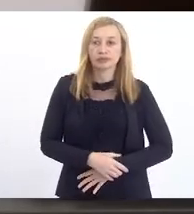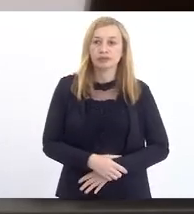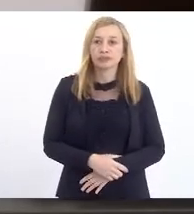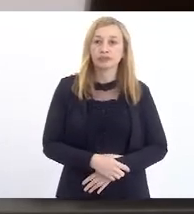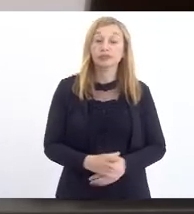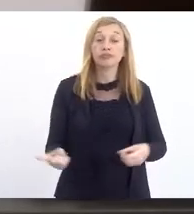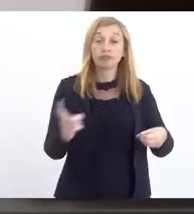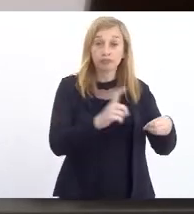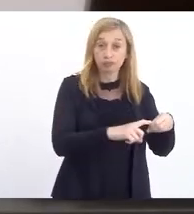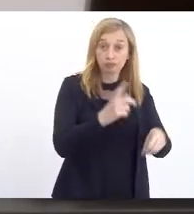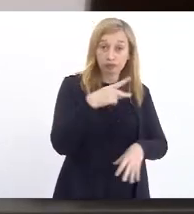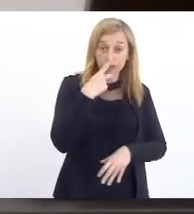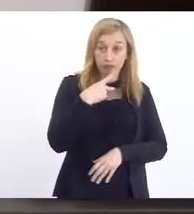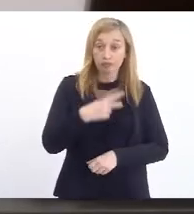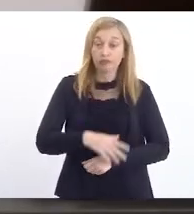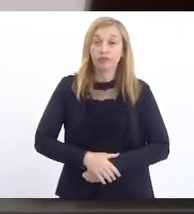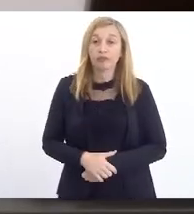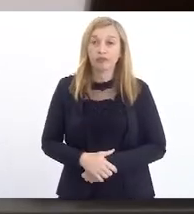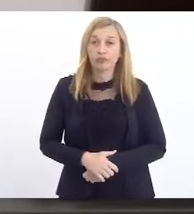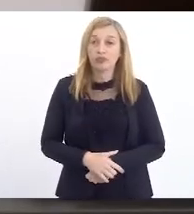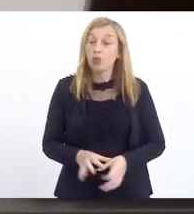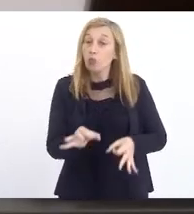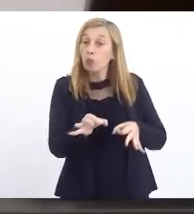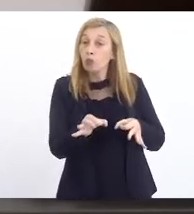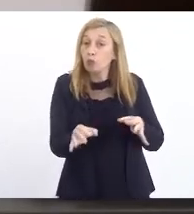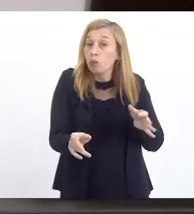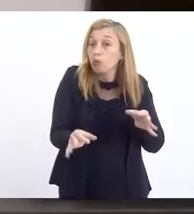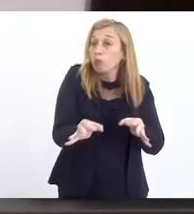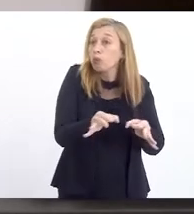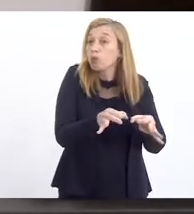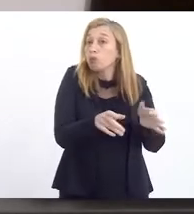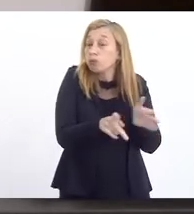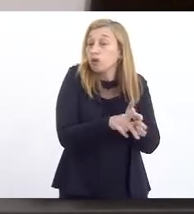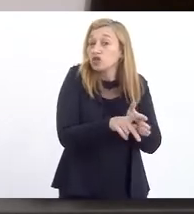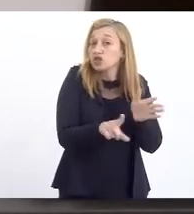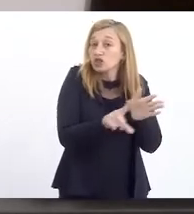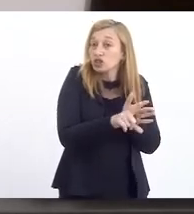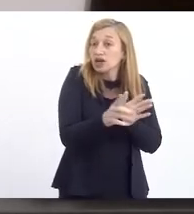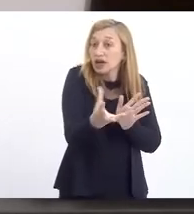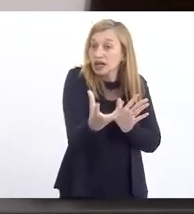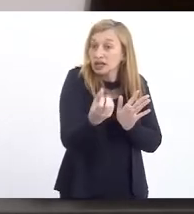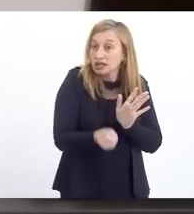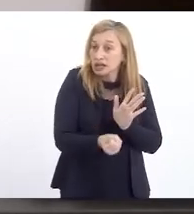Volto a afirmar, o projeto de lei recebeu